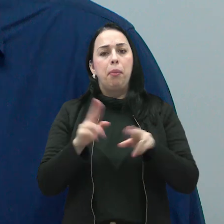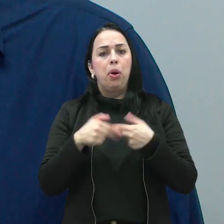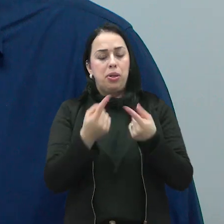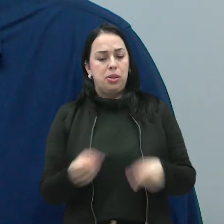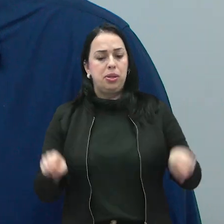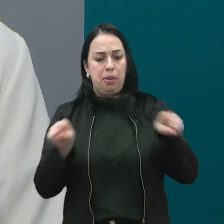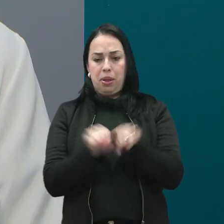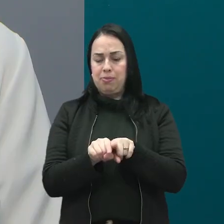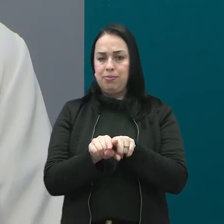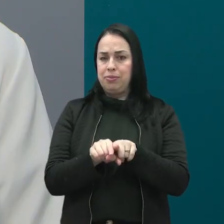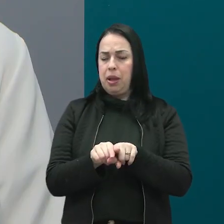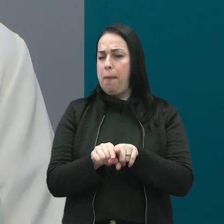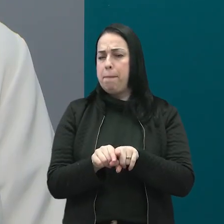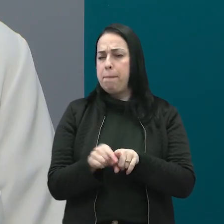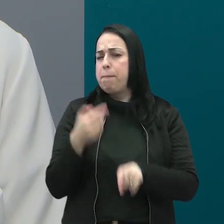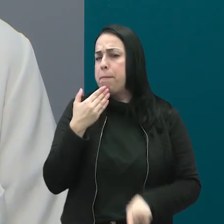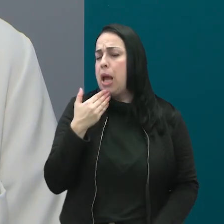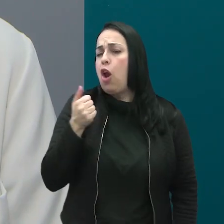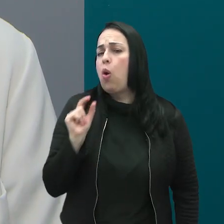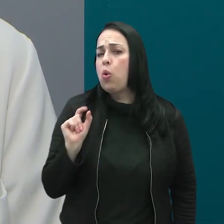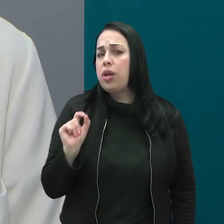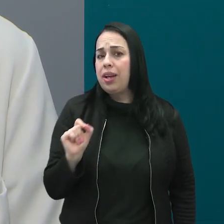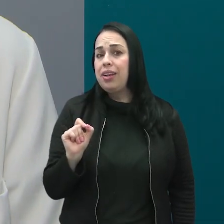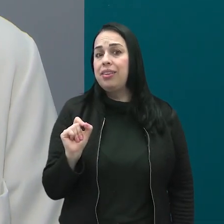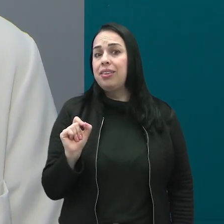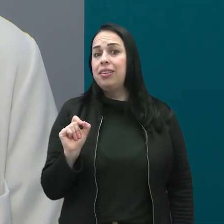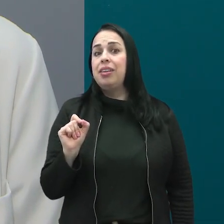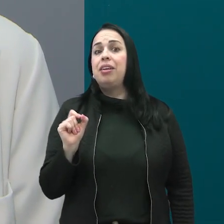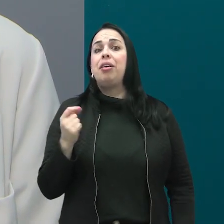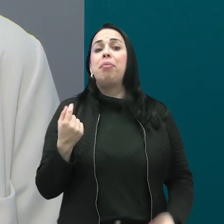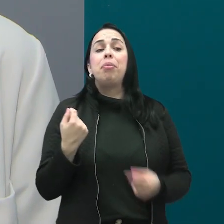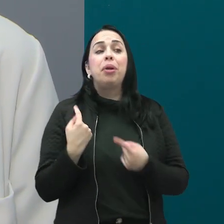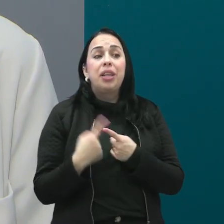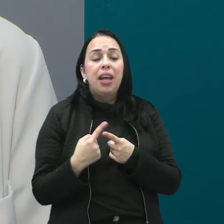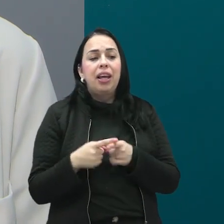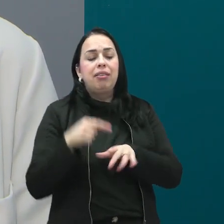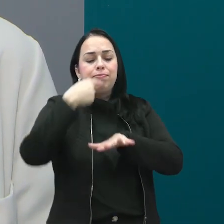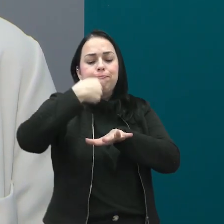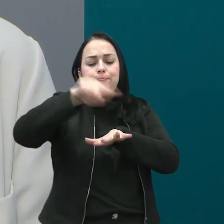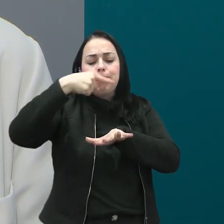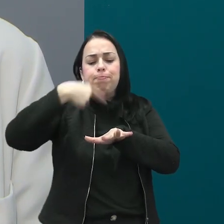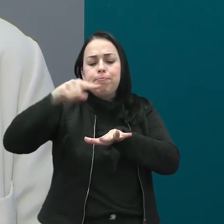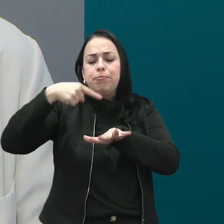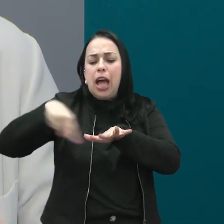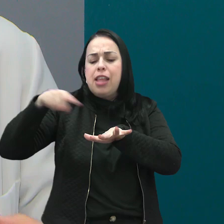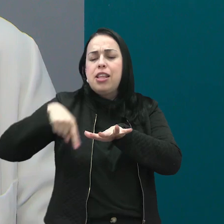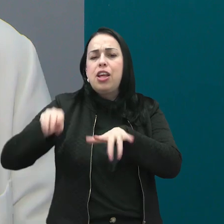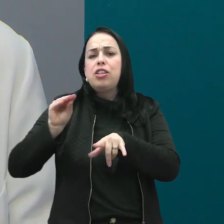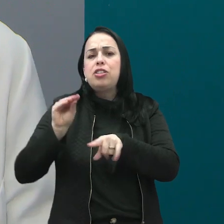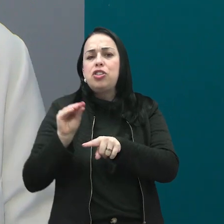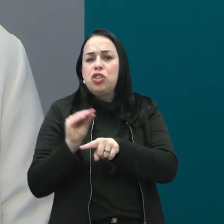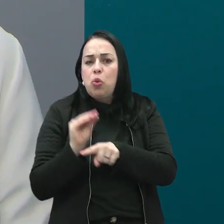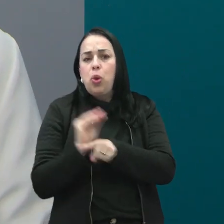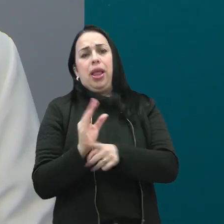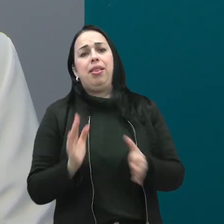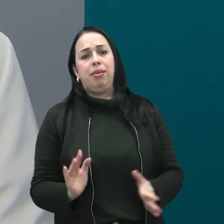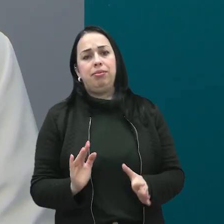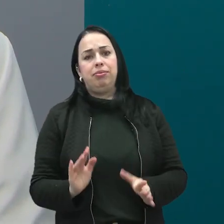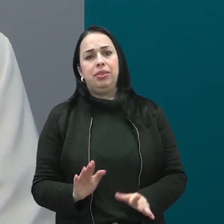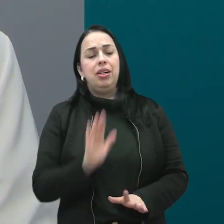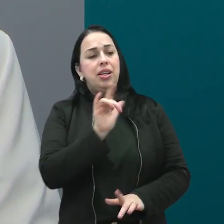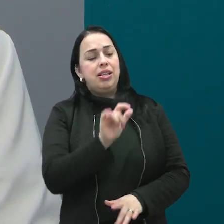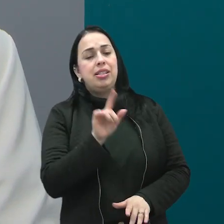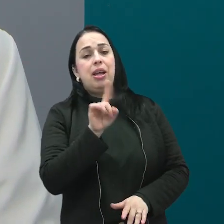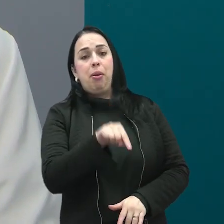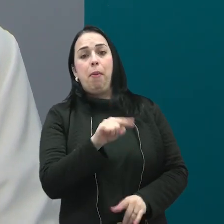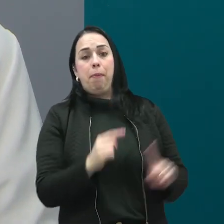dos quadros clínicos. E com a parceria com o SUS, o que melhora para nós é poder trabalhar uma linha de cuidado, ou seja,